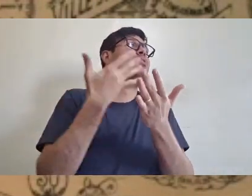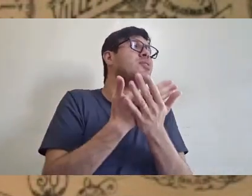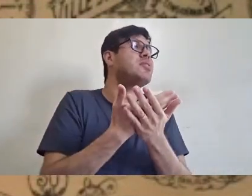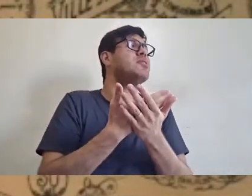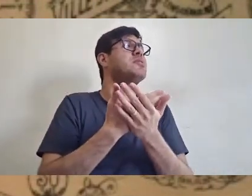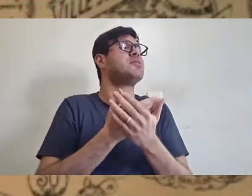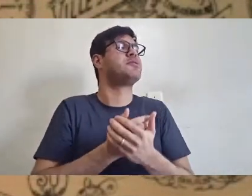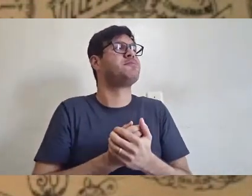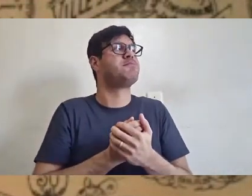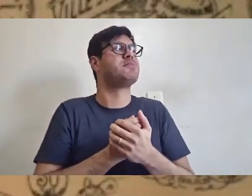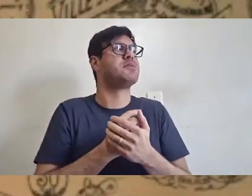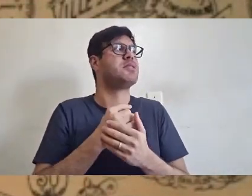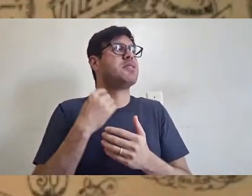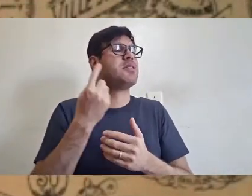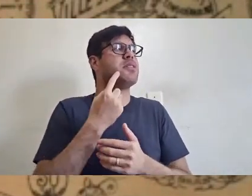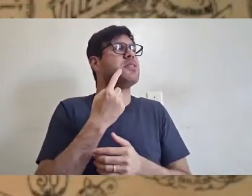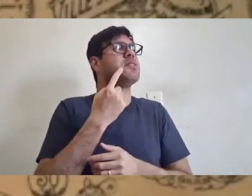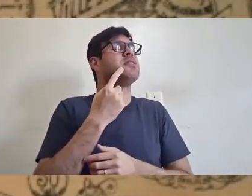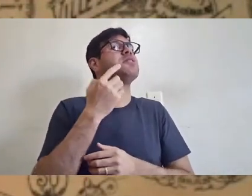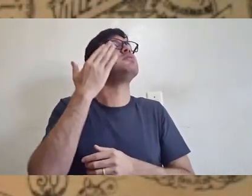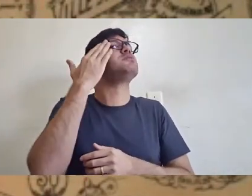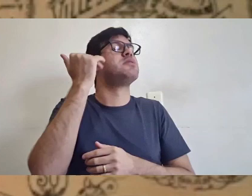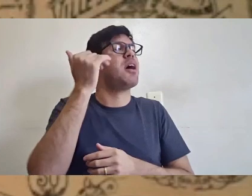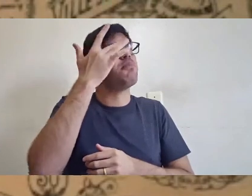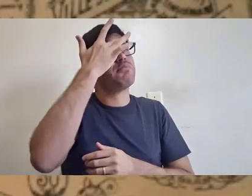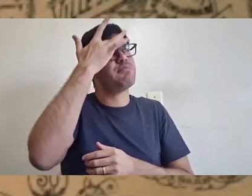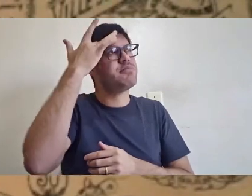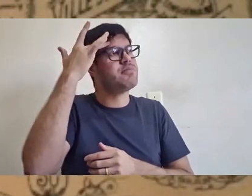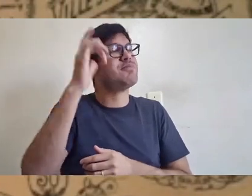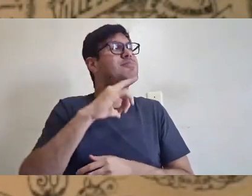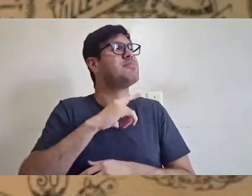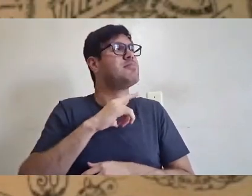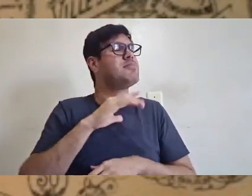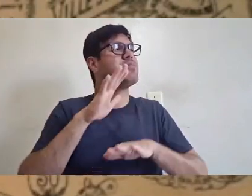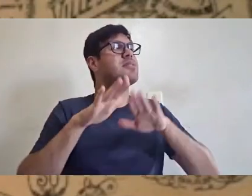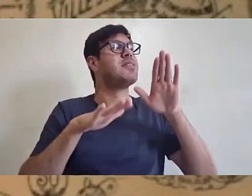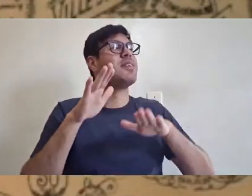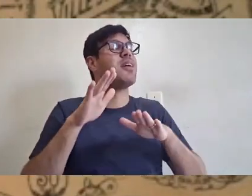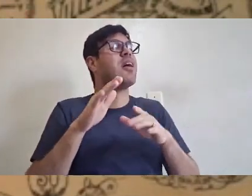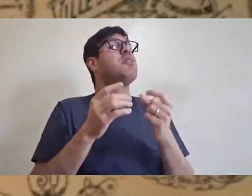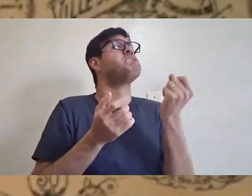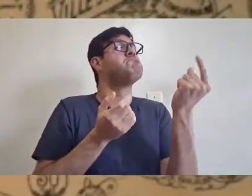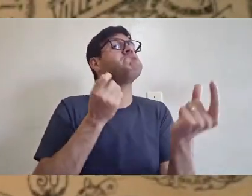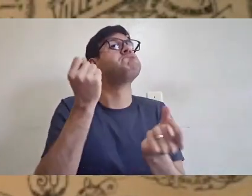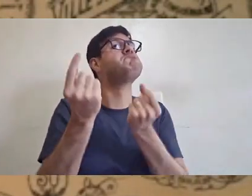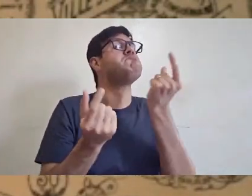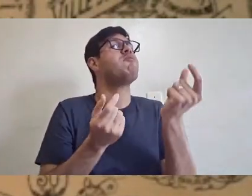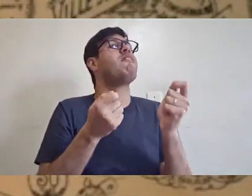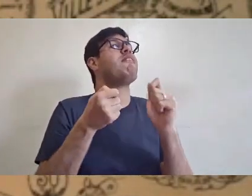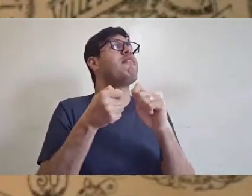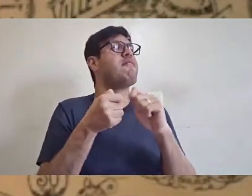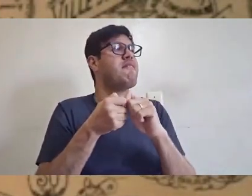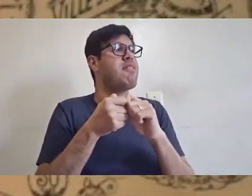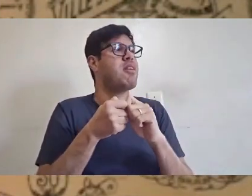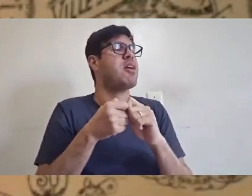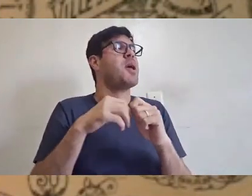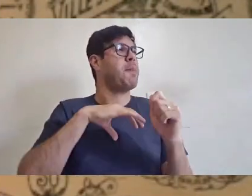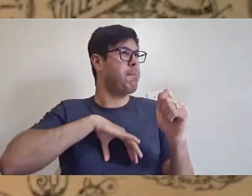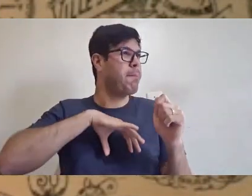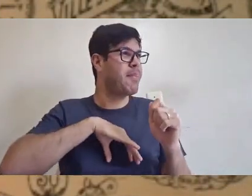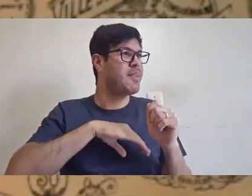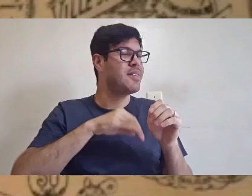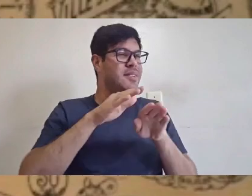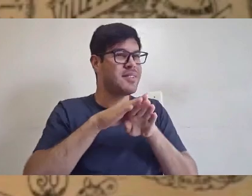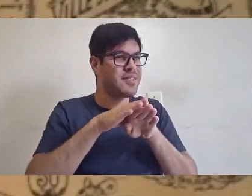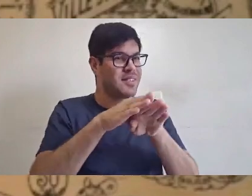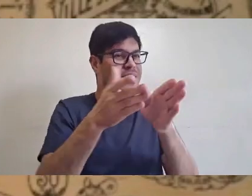né, nós vemos que muitas pessoas ainda fazem o mosaico português, né? Que